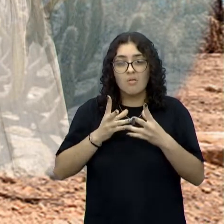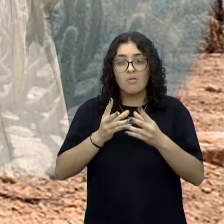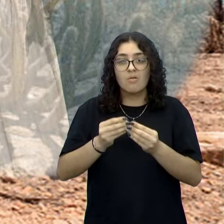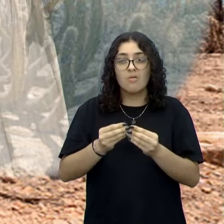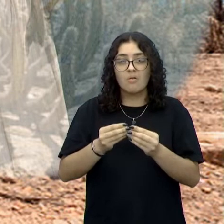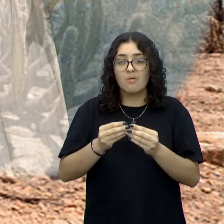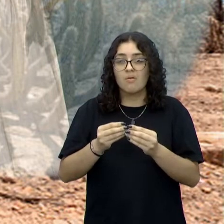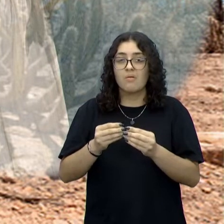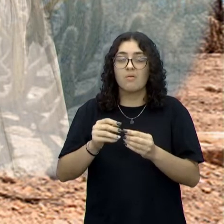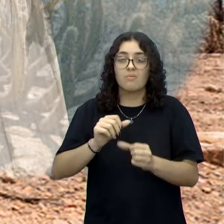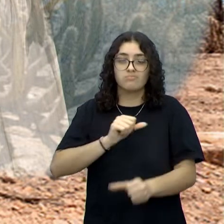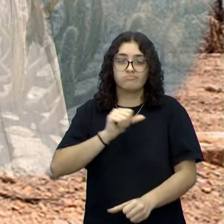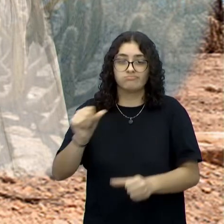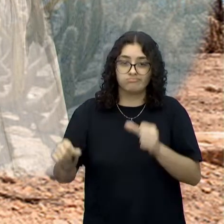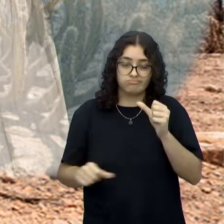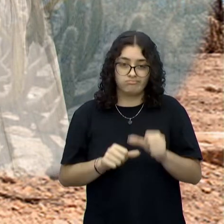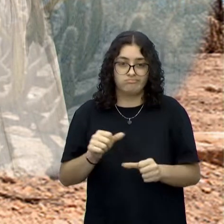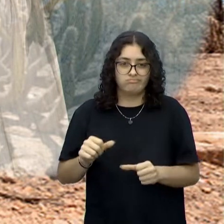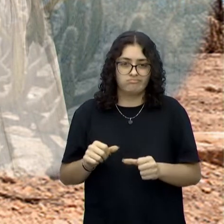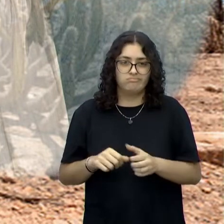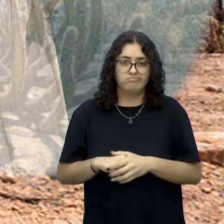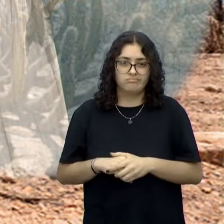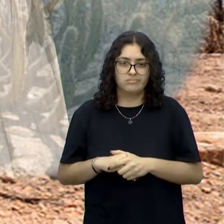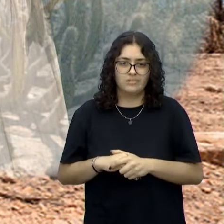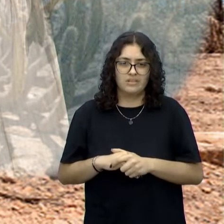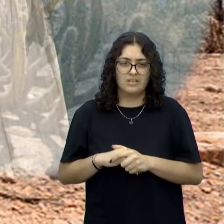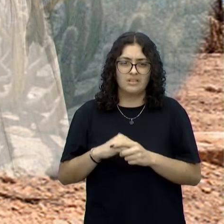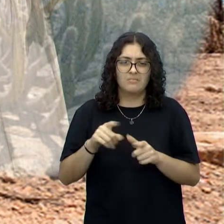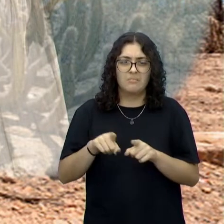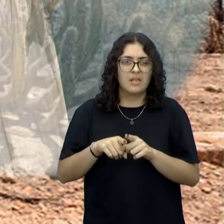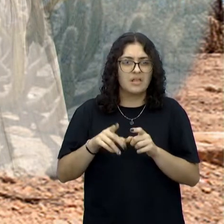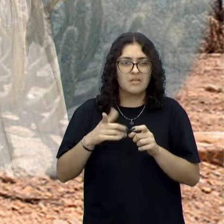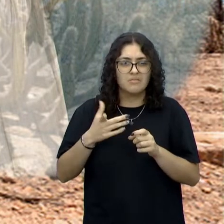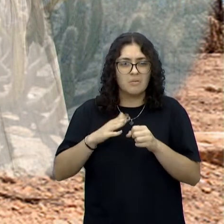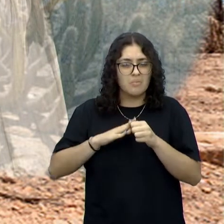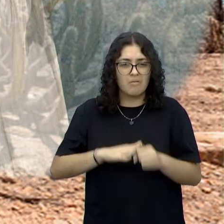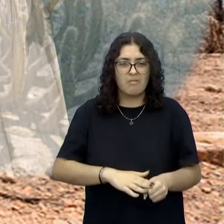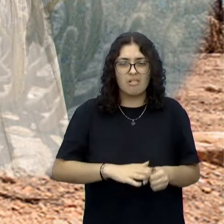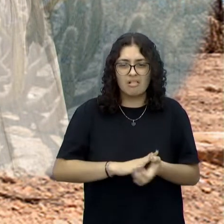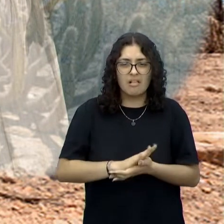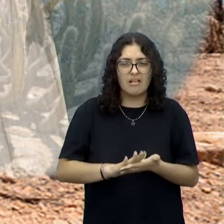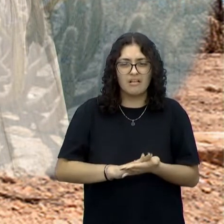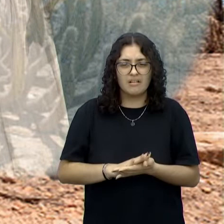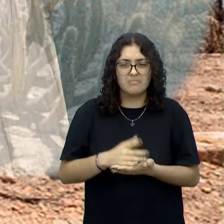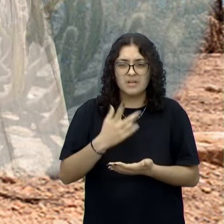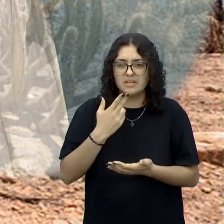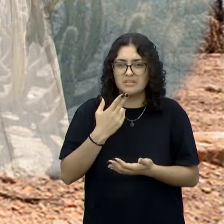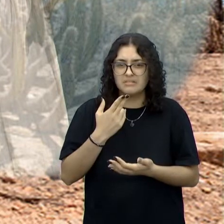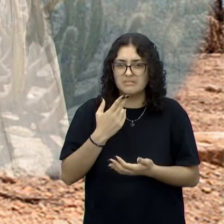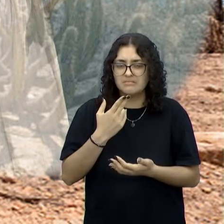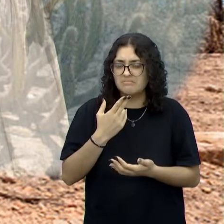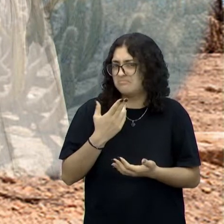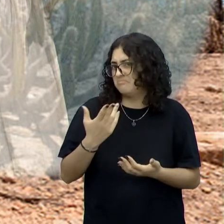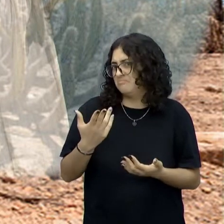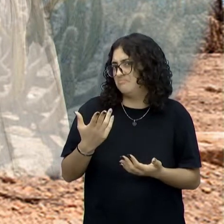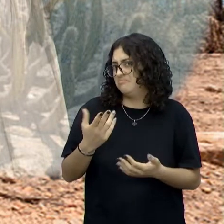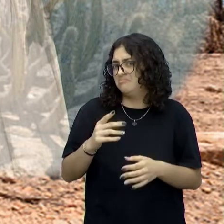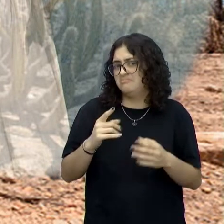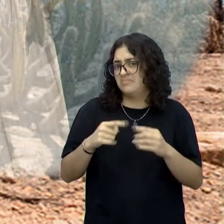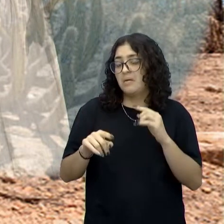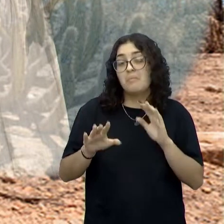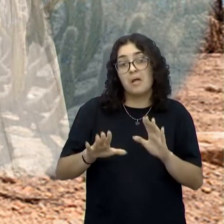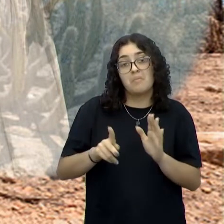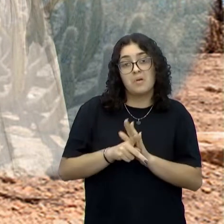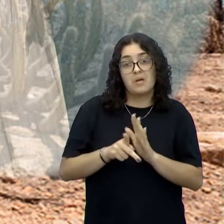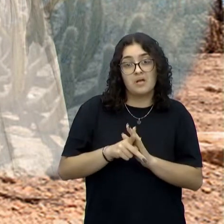essa imposição. E sem punição, né? O que ficou estranho, né? Então eu acho que aí houve um pouquinho de exagero, mas é uma interpretação,